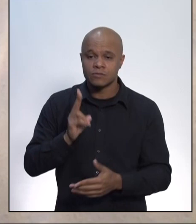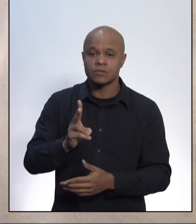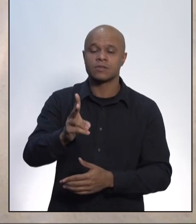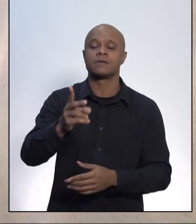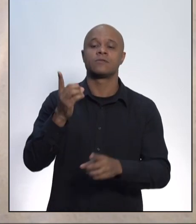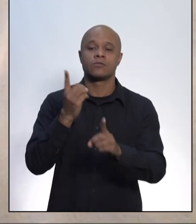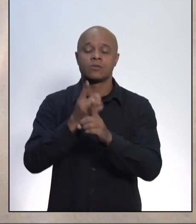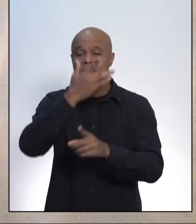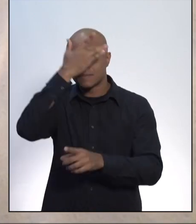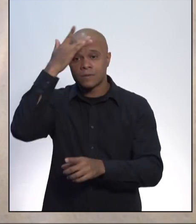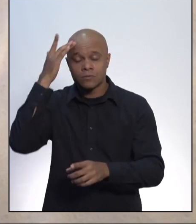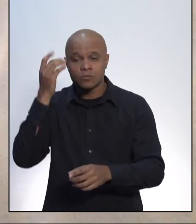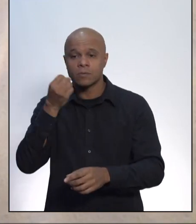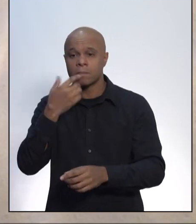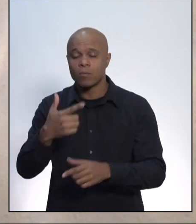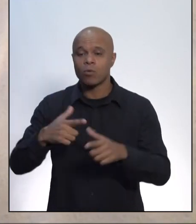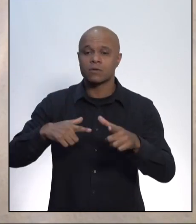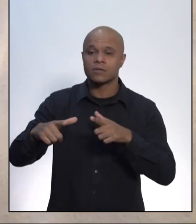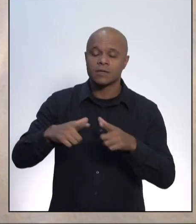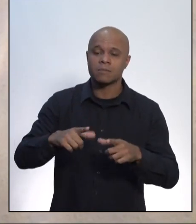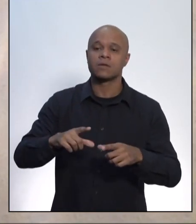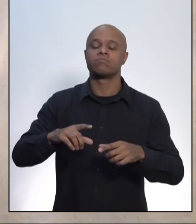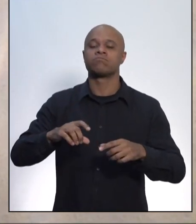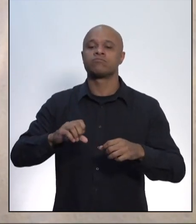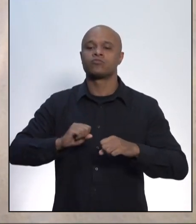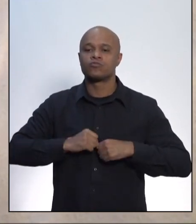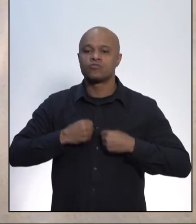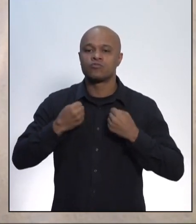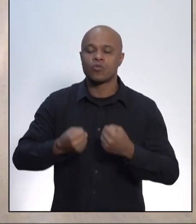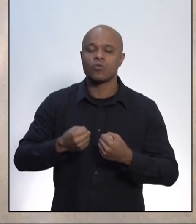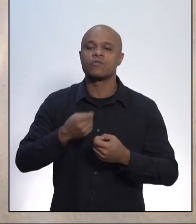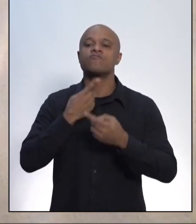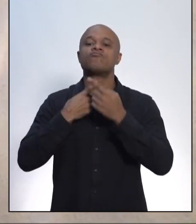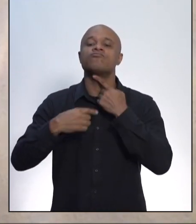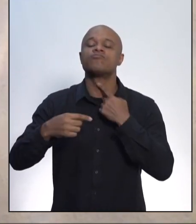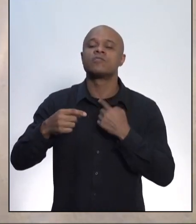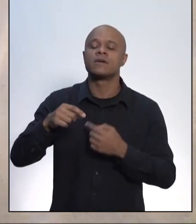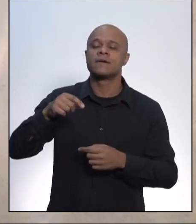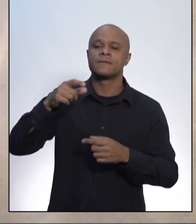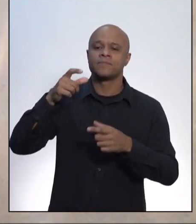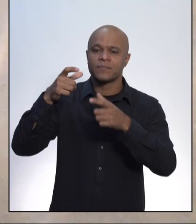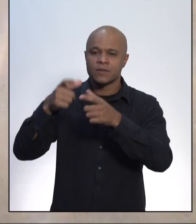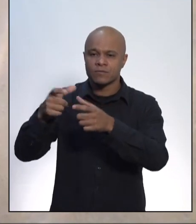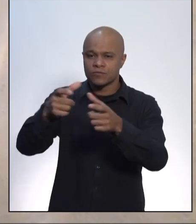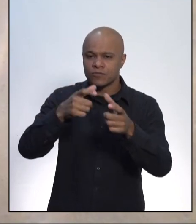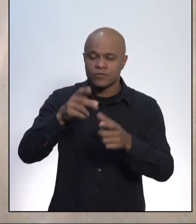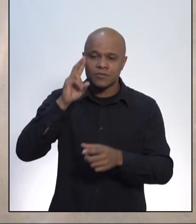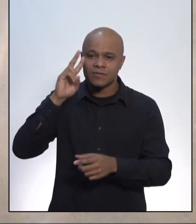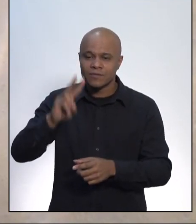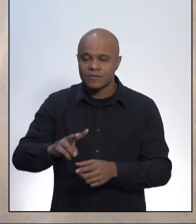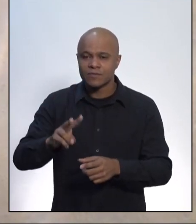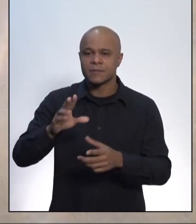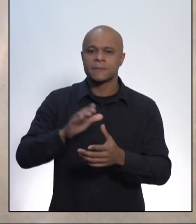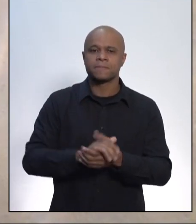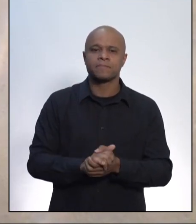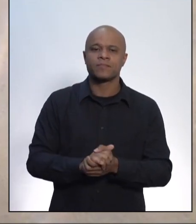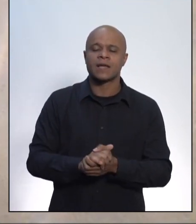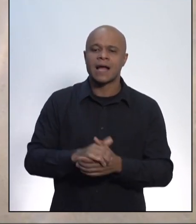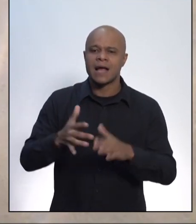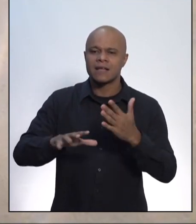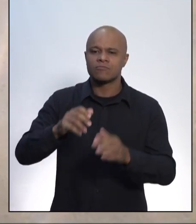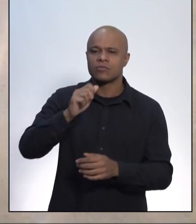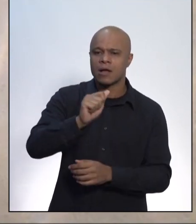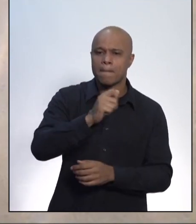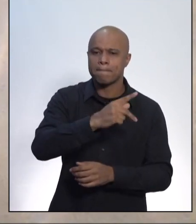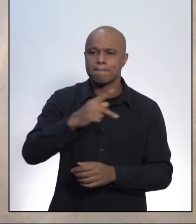encontrar pessoas, identificar realmente se aquele mercado, se aquele nicho de mercado, todos os grandes aplicativos, todos os grandes, vou